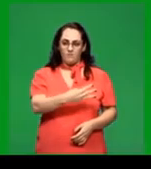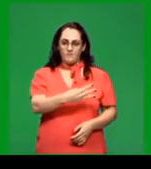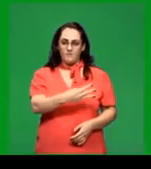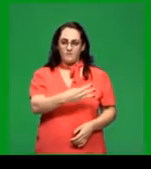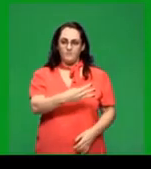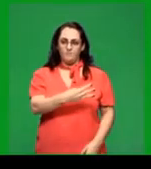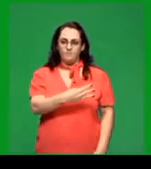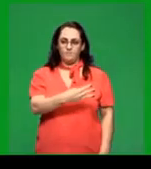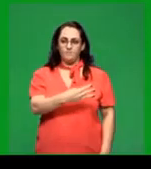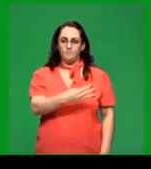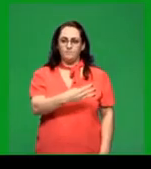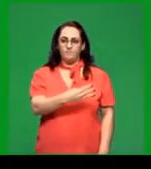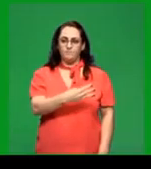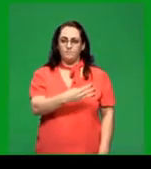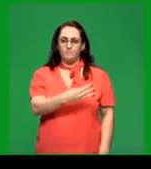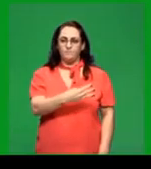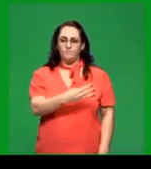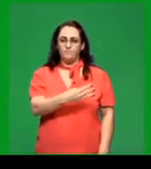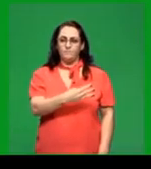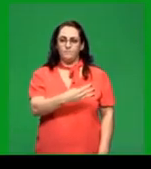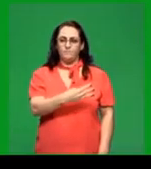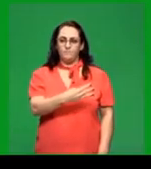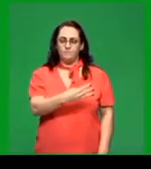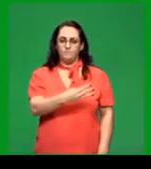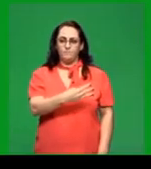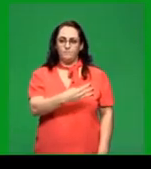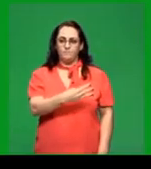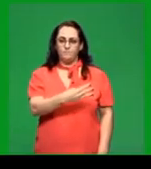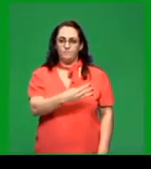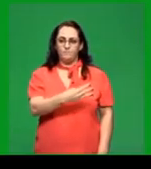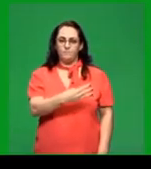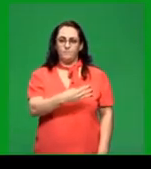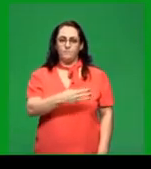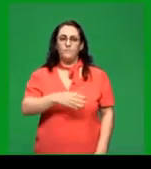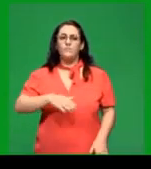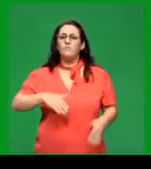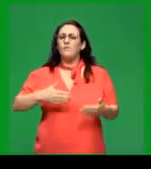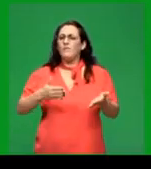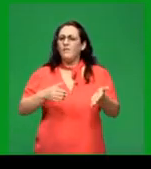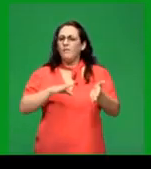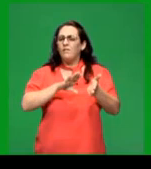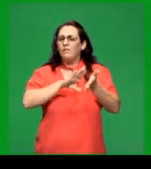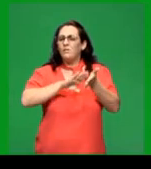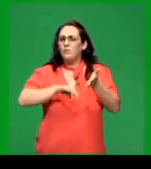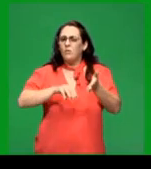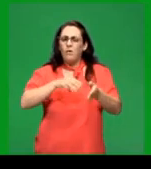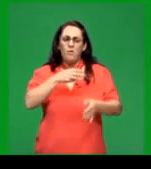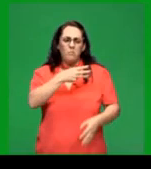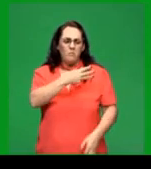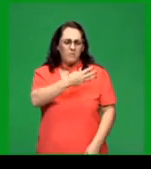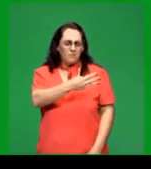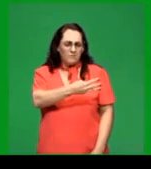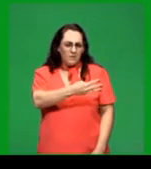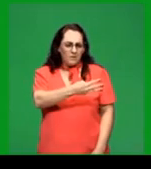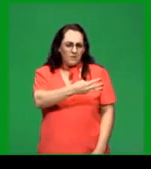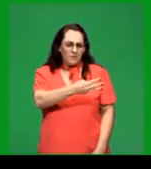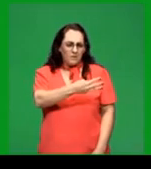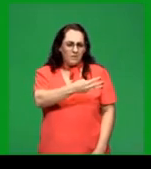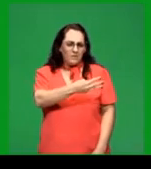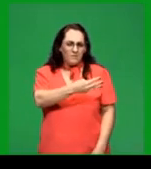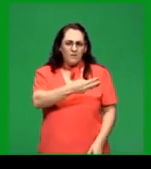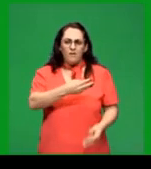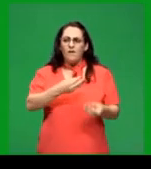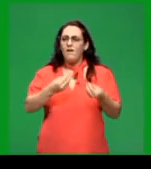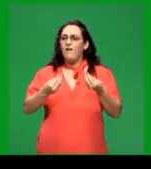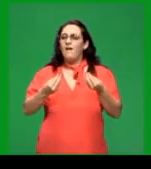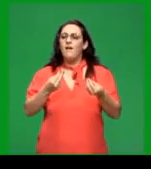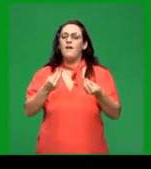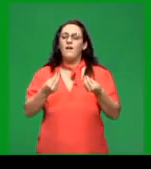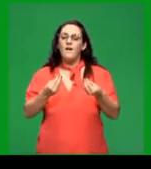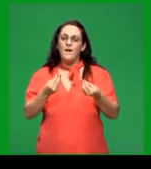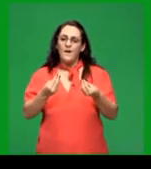8 menos 5 vai sobrar 3. E aí? Quando o resto é